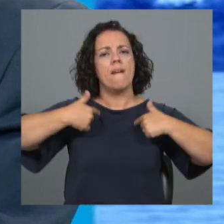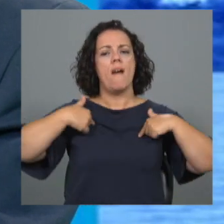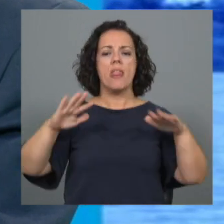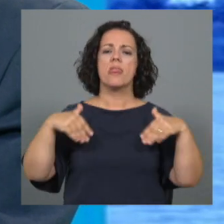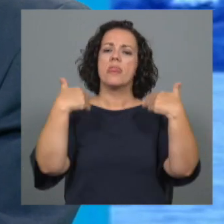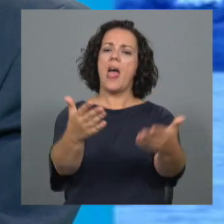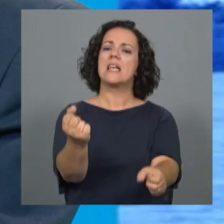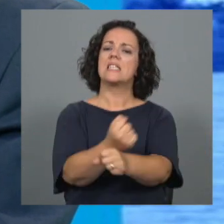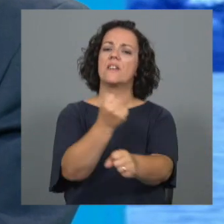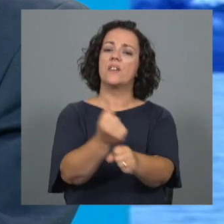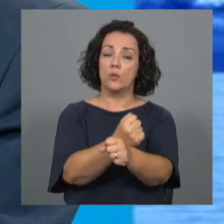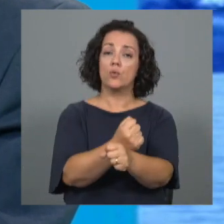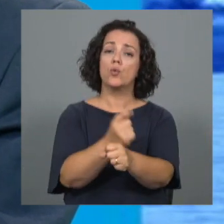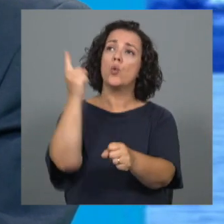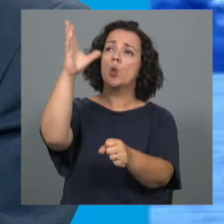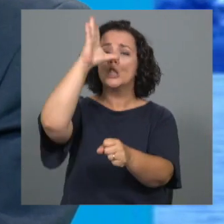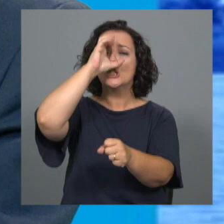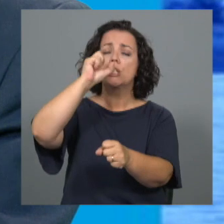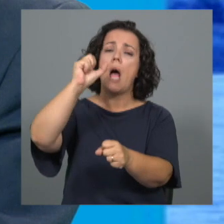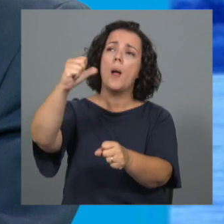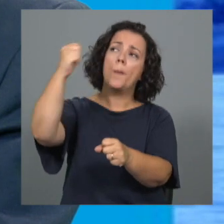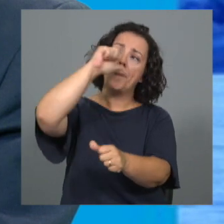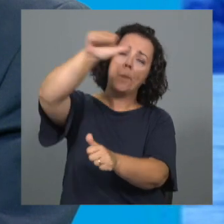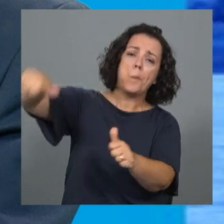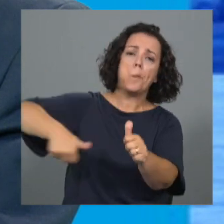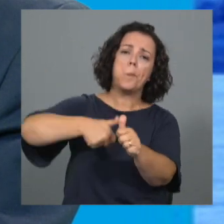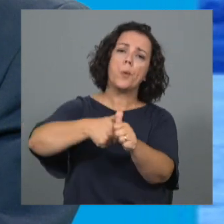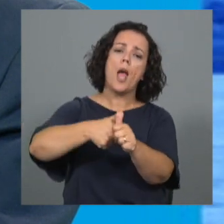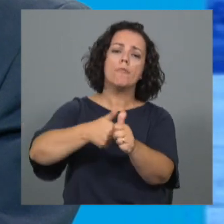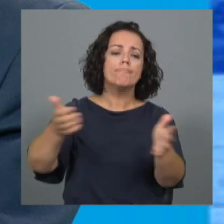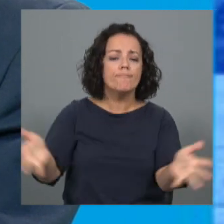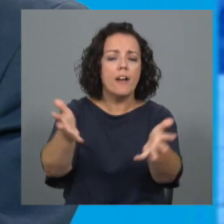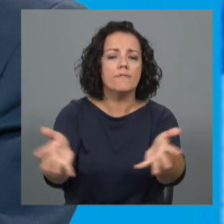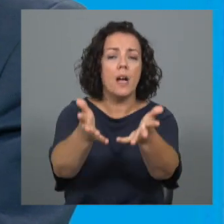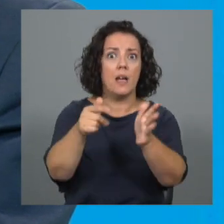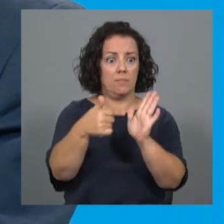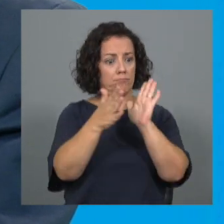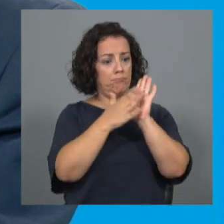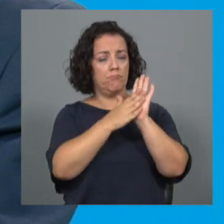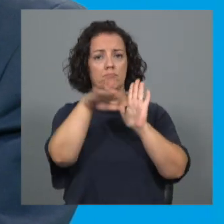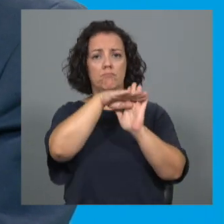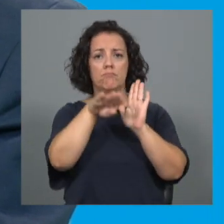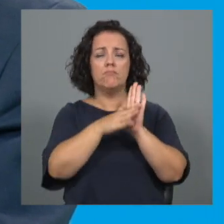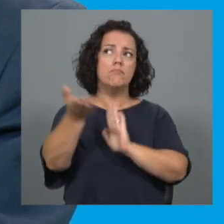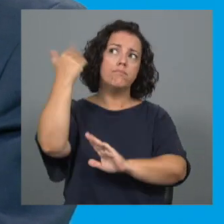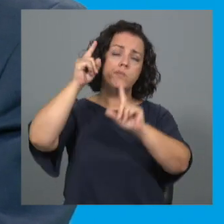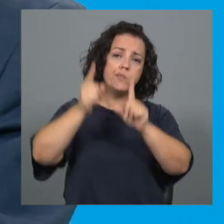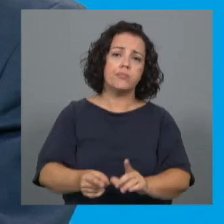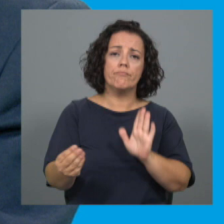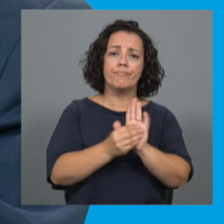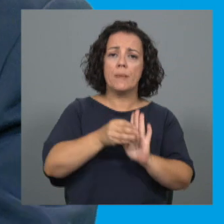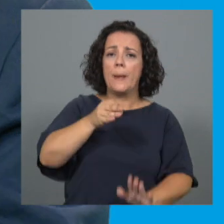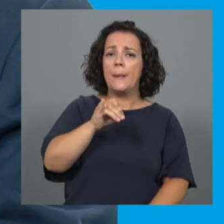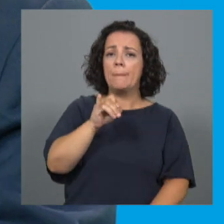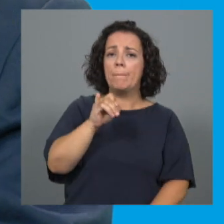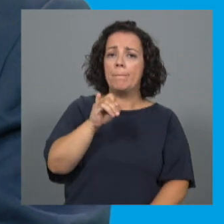o Estado é que era supletivo. É isto que está escrito na doutrina social da Igreja desde Pio XI. E,